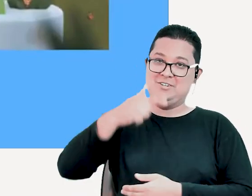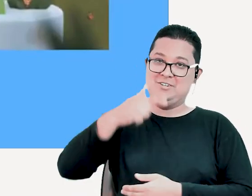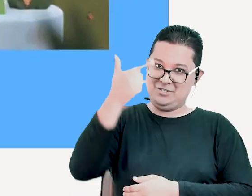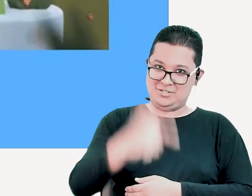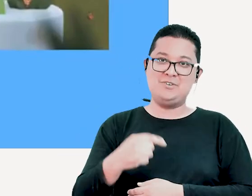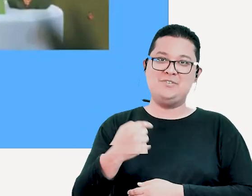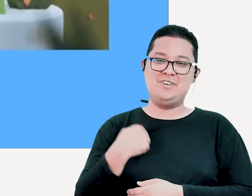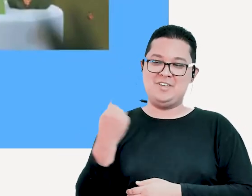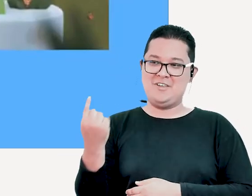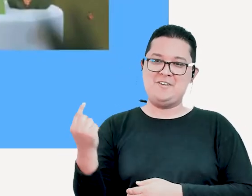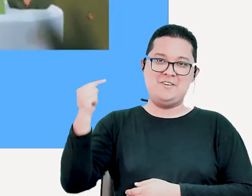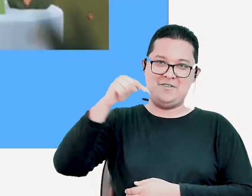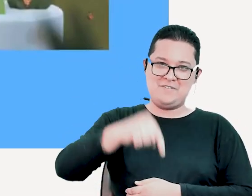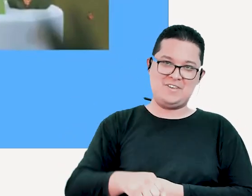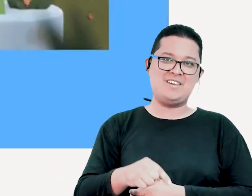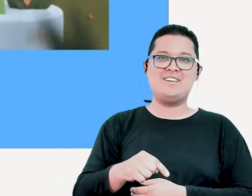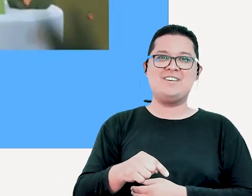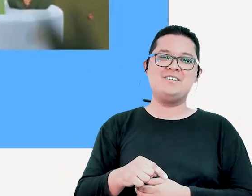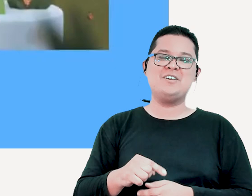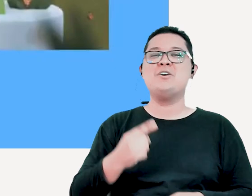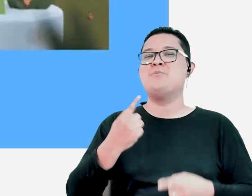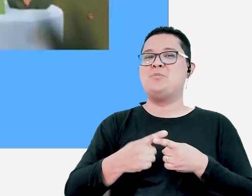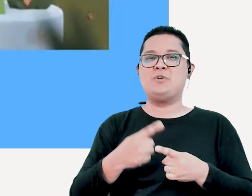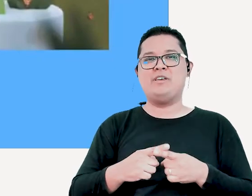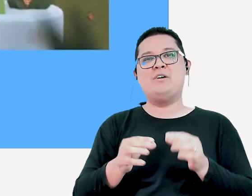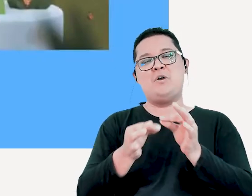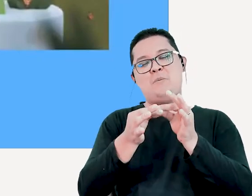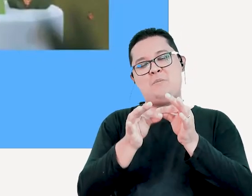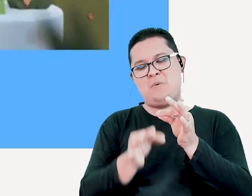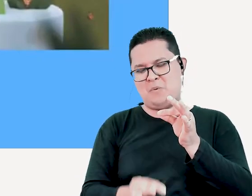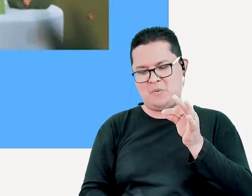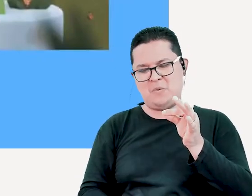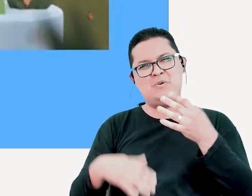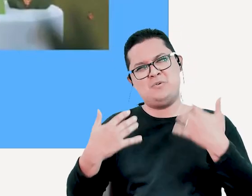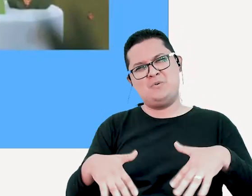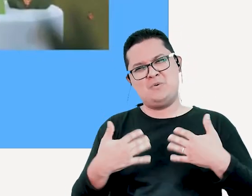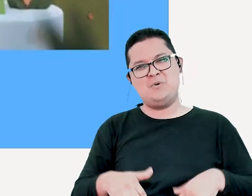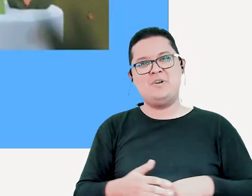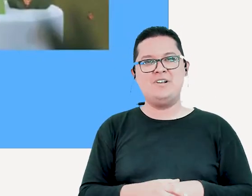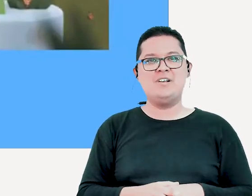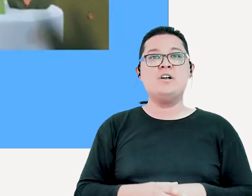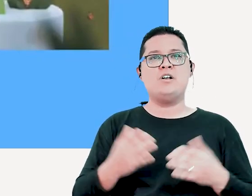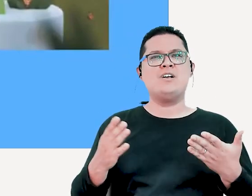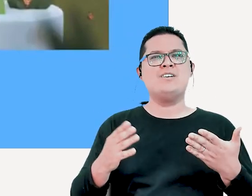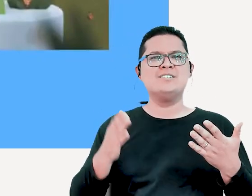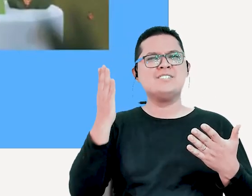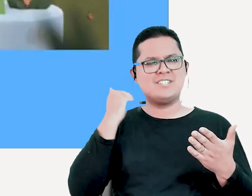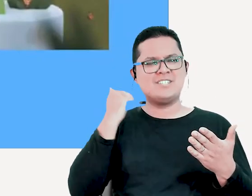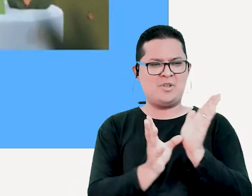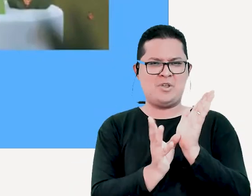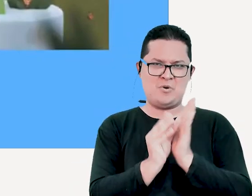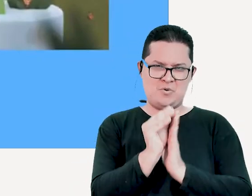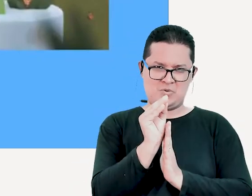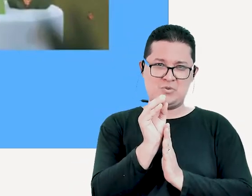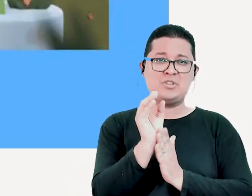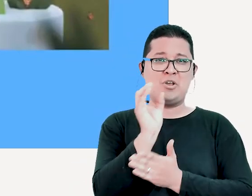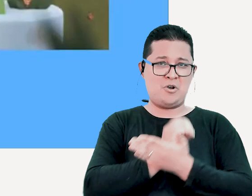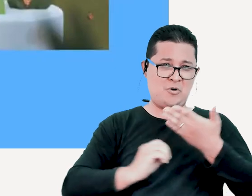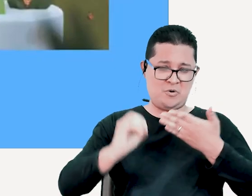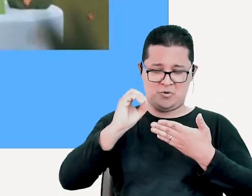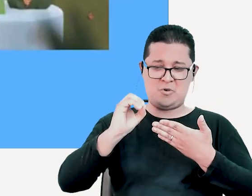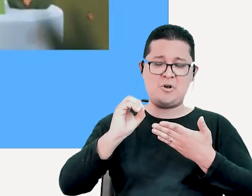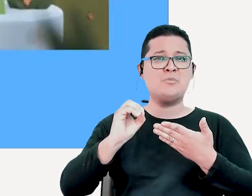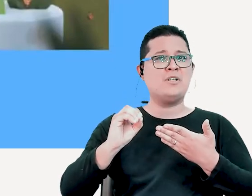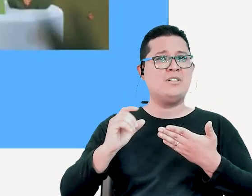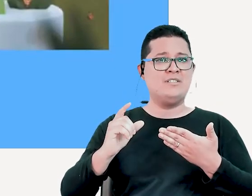tem muito que aprender, né? Content Ops aí é uma disciplina que vem crescendo cada vez mais, então eu acredito que métricas